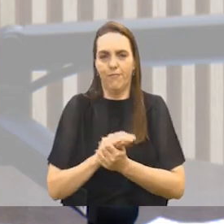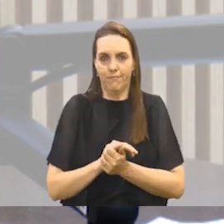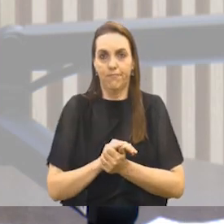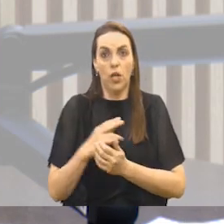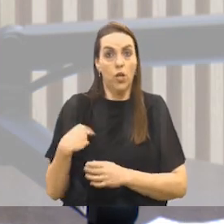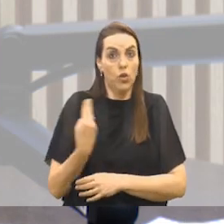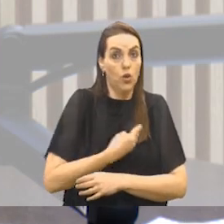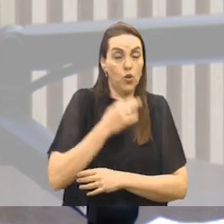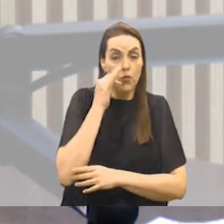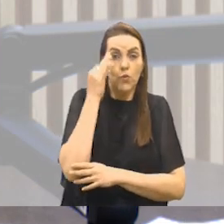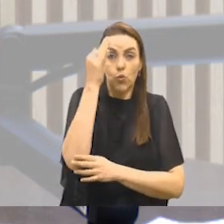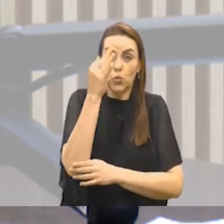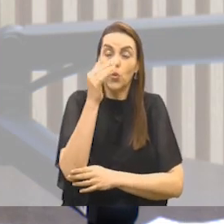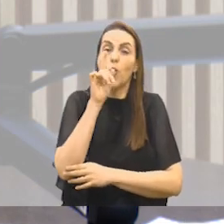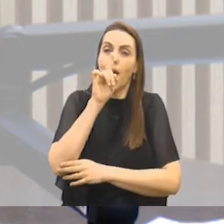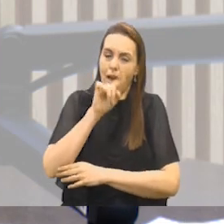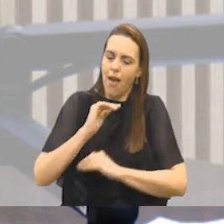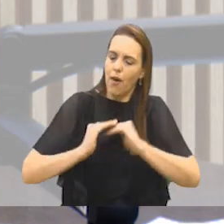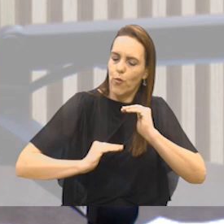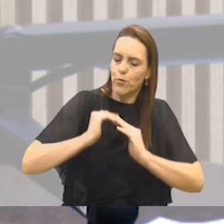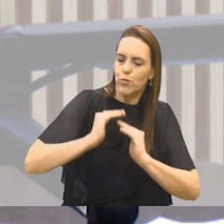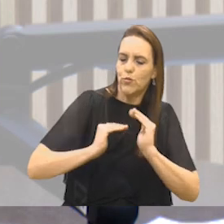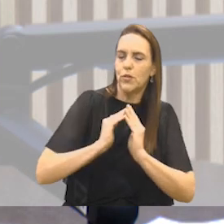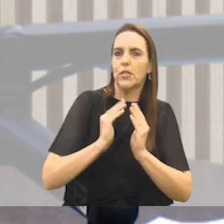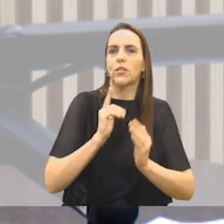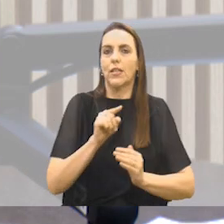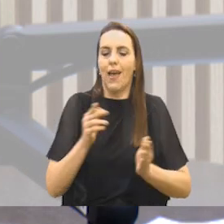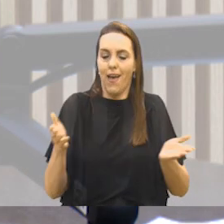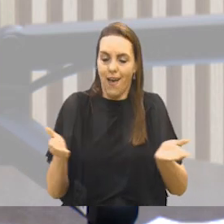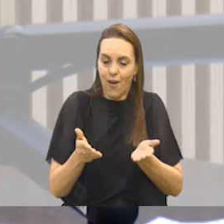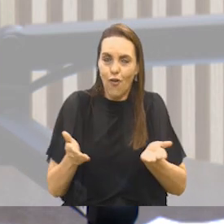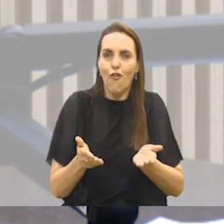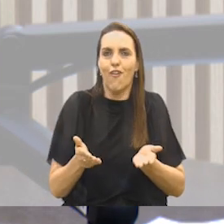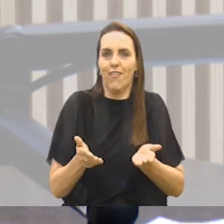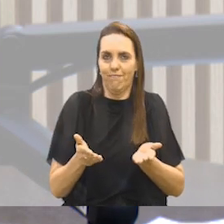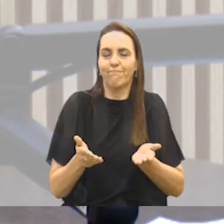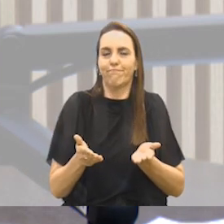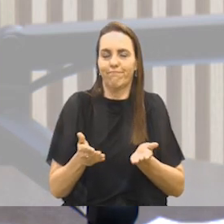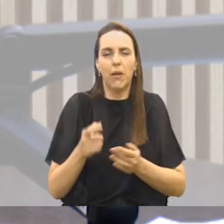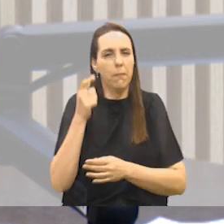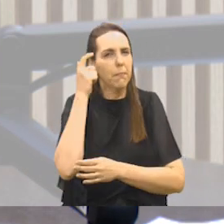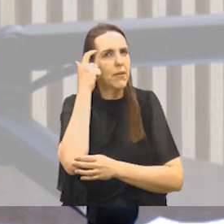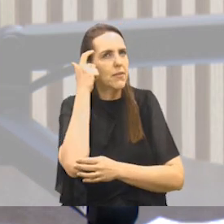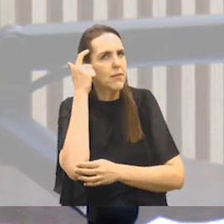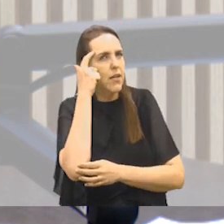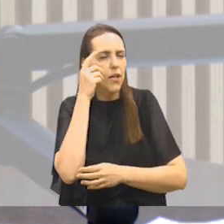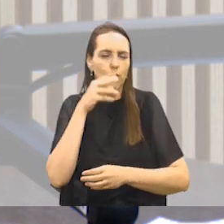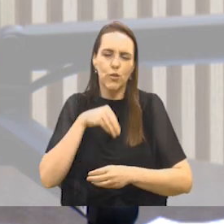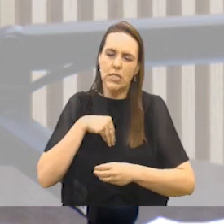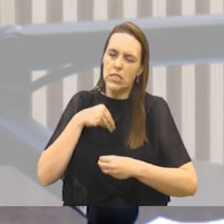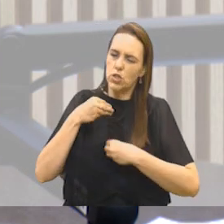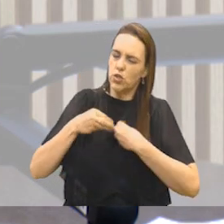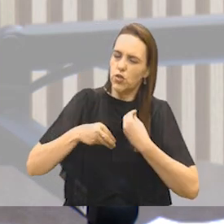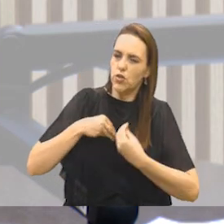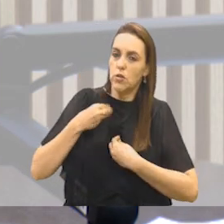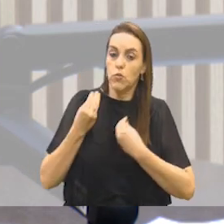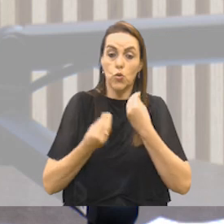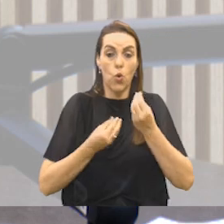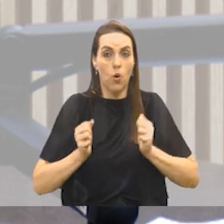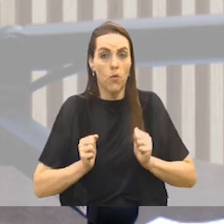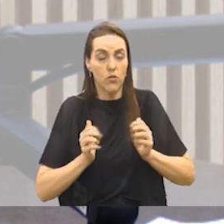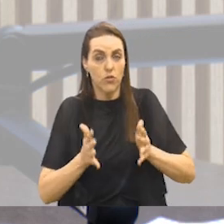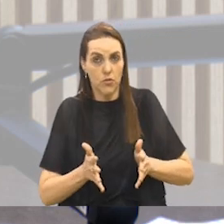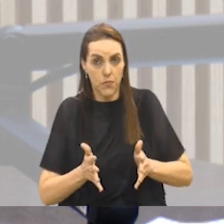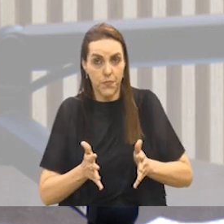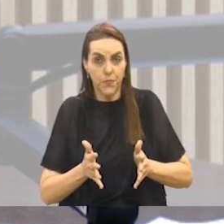futuro melhor. Porque o nosso futuro, ele é construído através do nosso presente, através do que pensamos, através do que